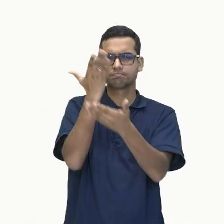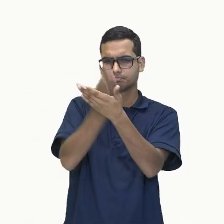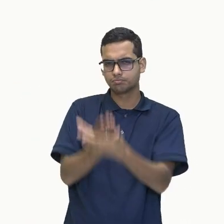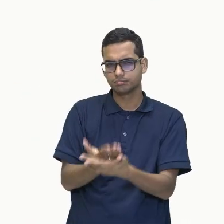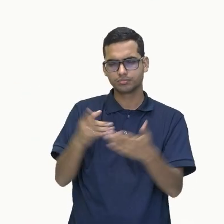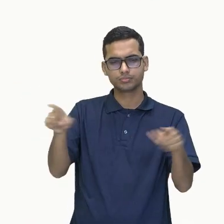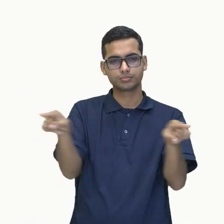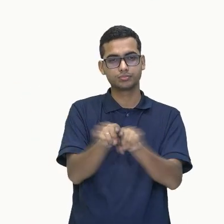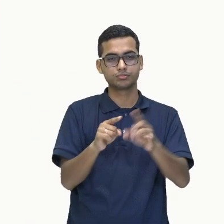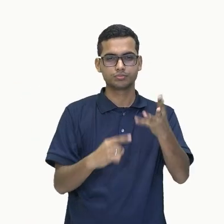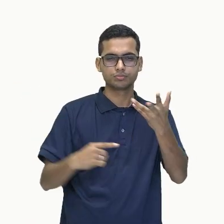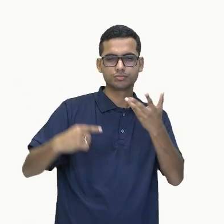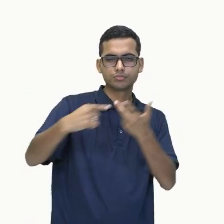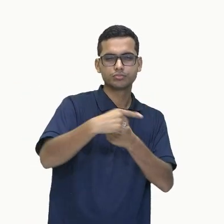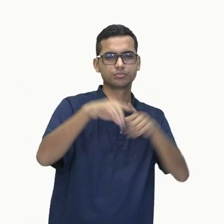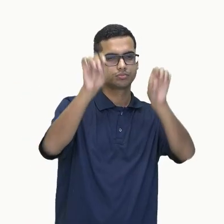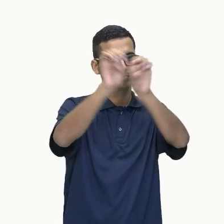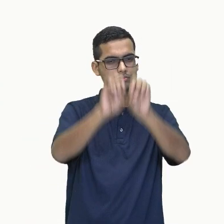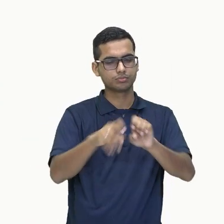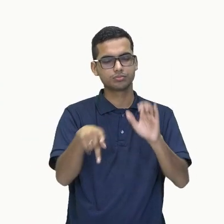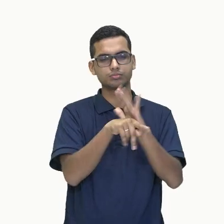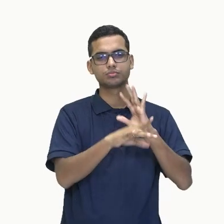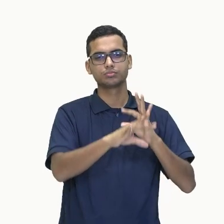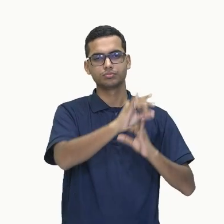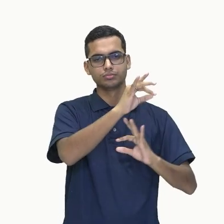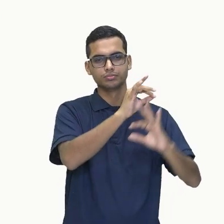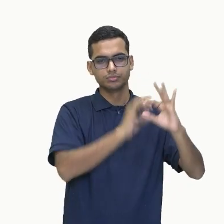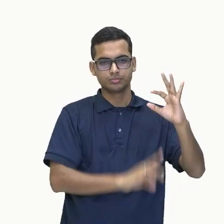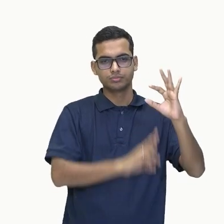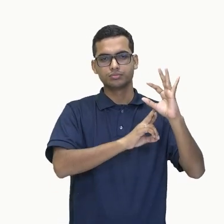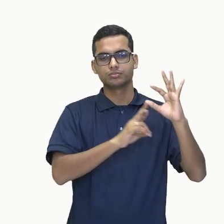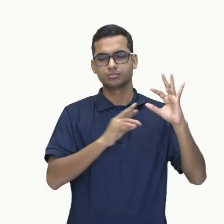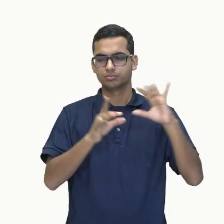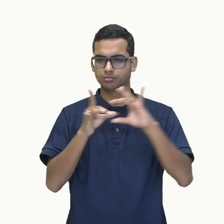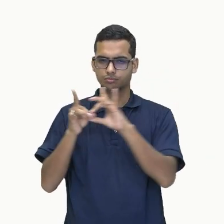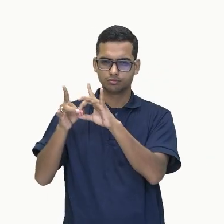vários aminoácidos que vão estar se juntando, tá?